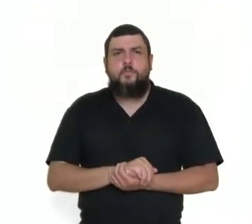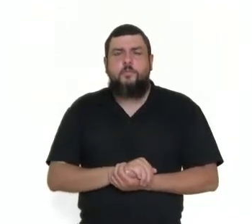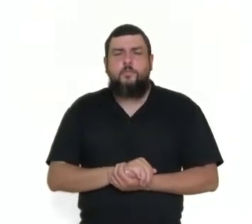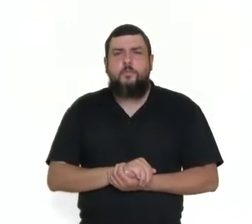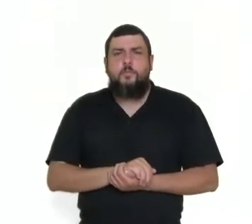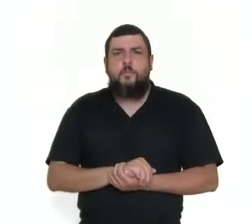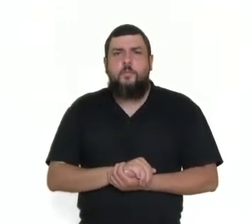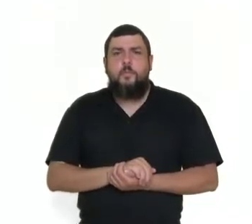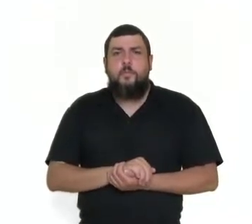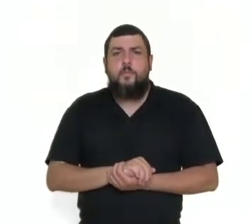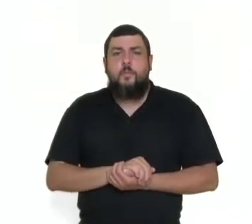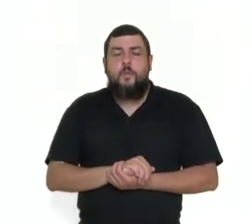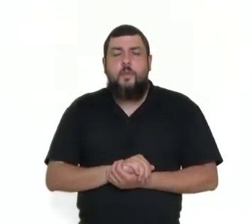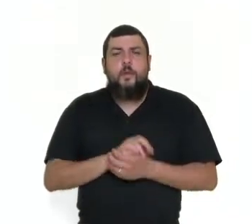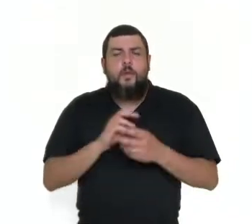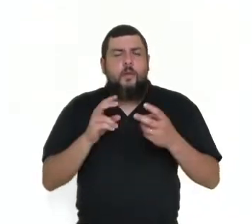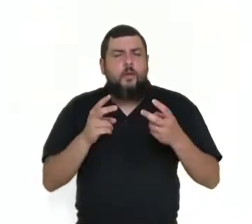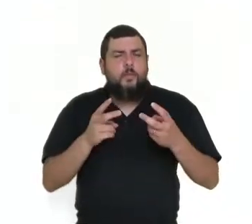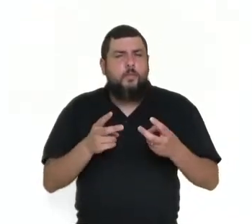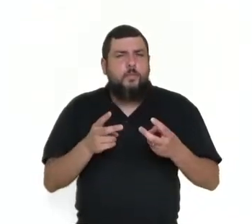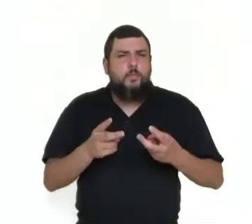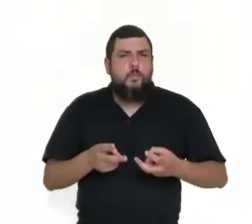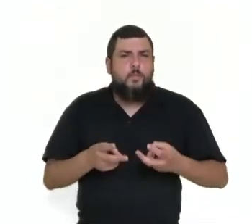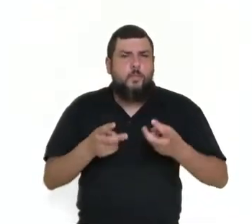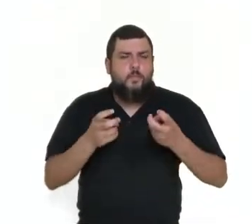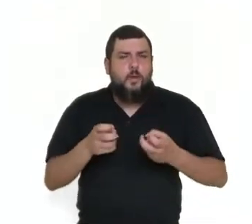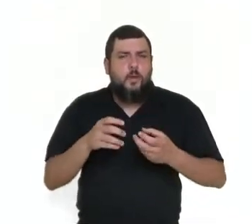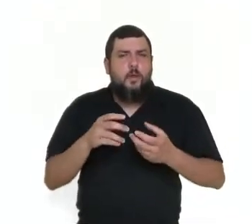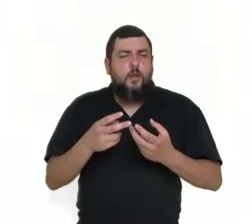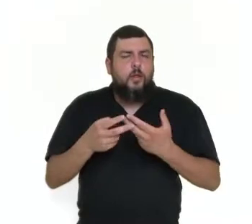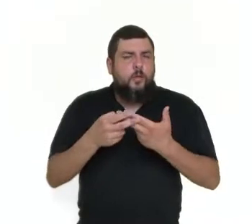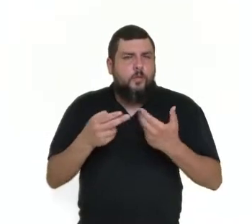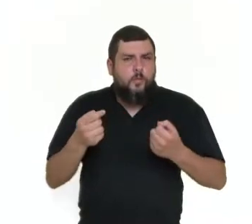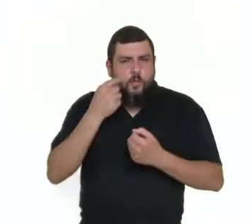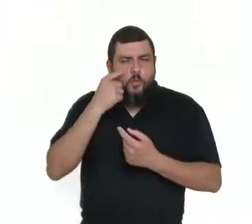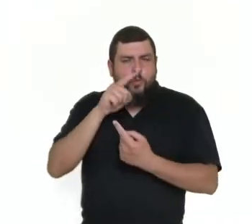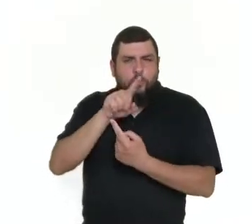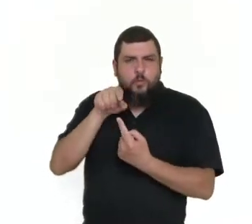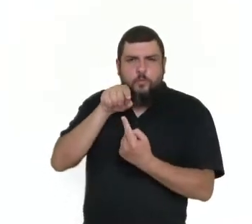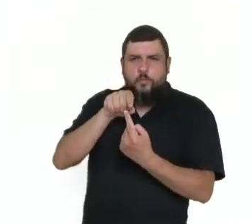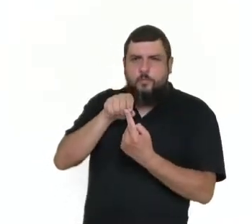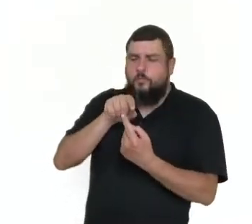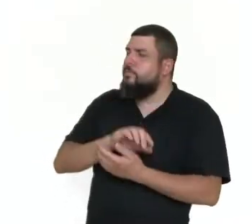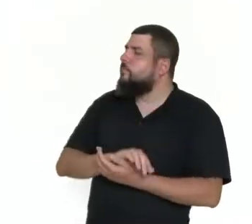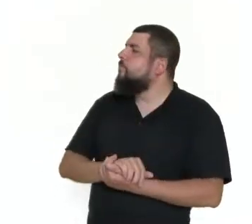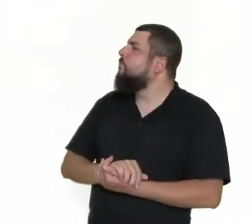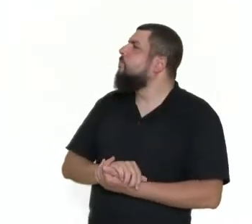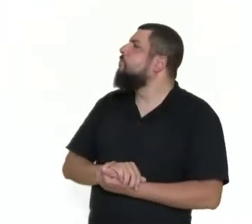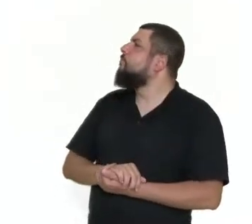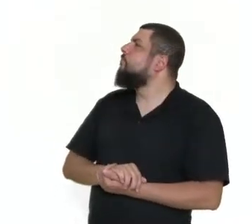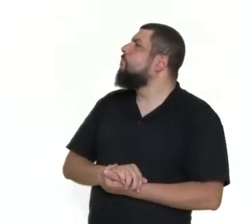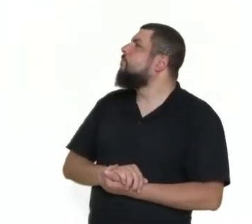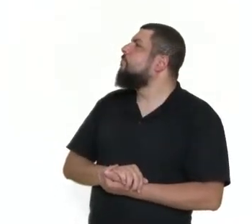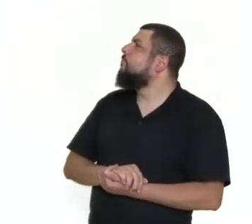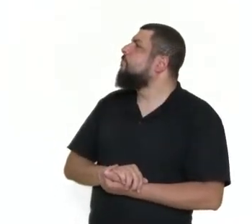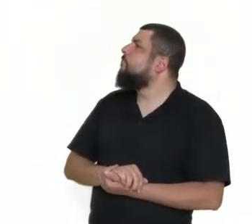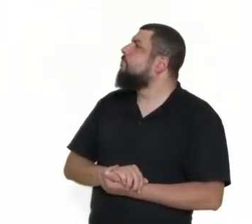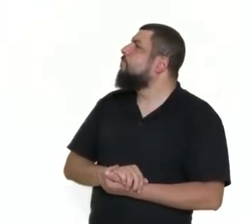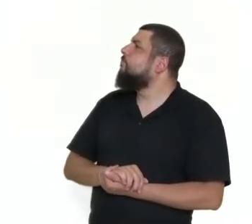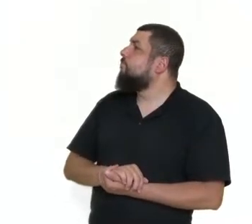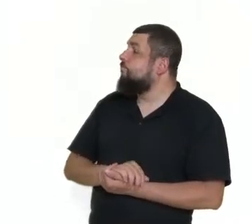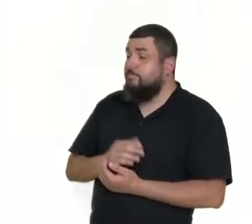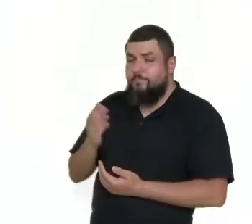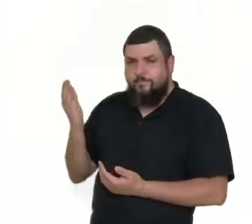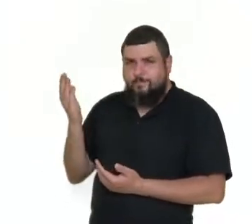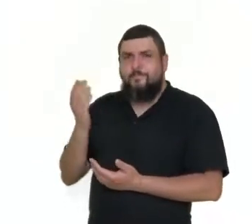recursos próprios da linguagem literária, identificar a finalidade do poema de cordel e criar um texto em